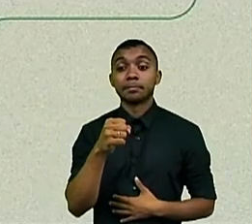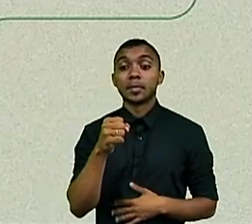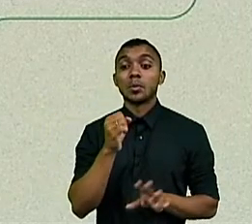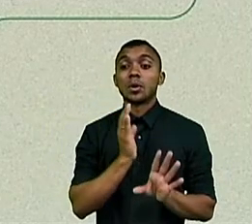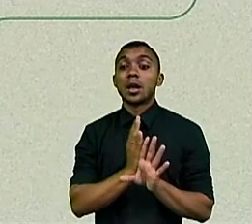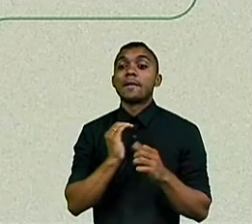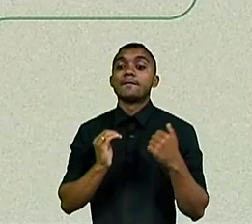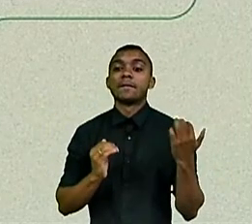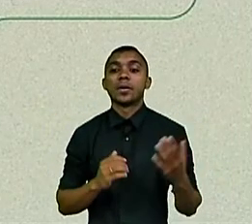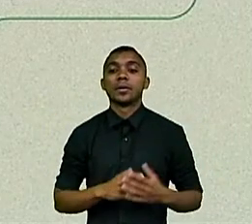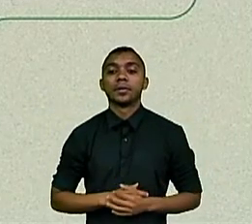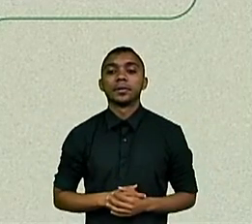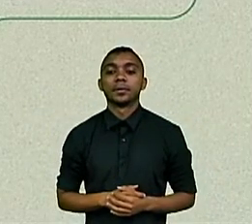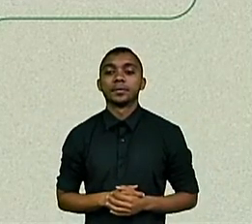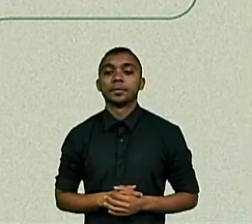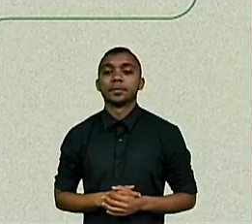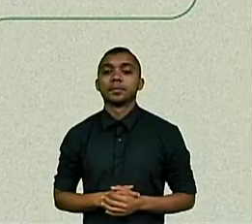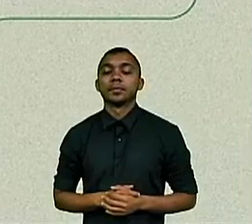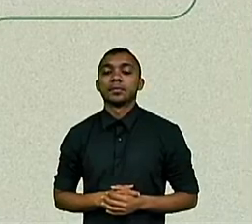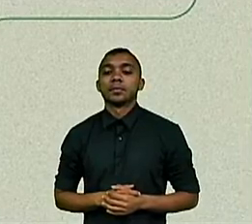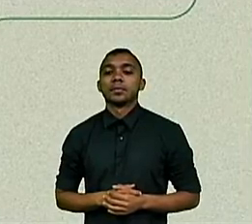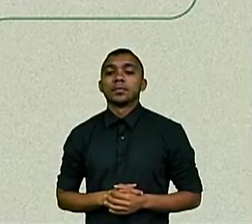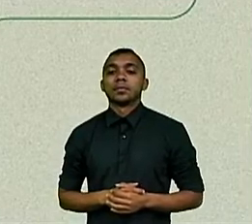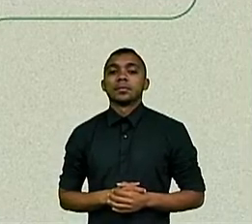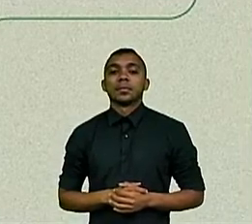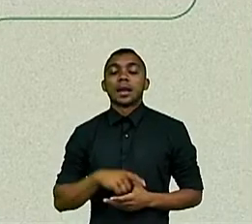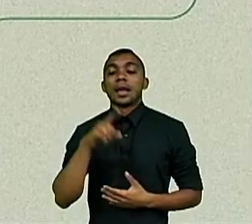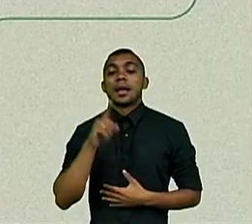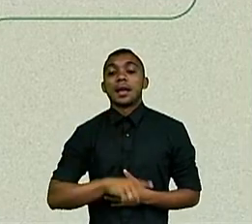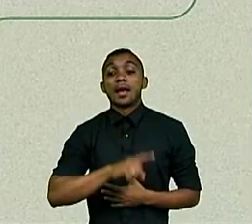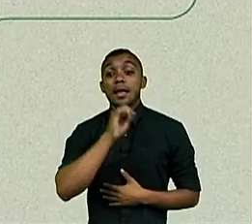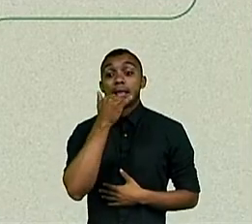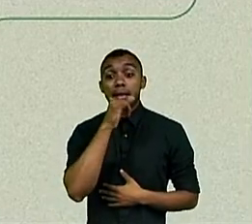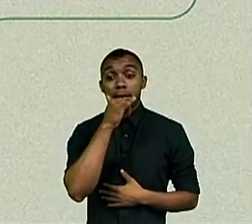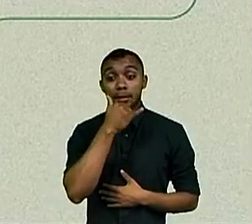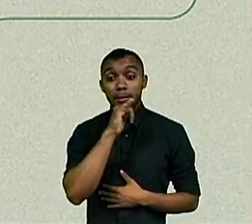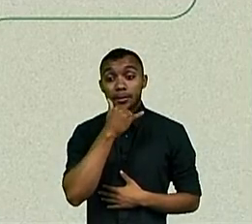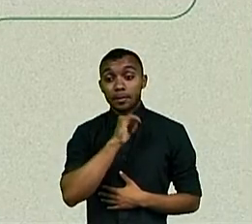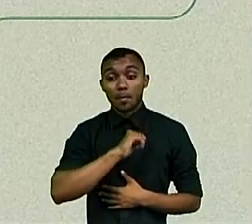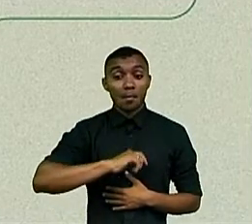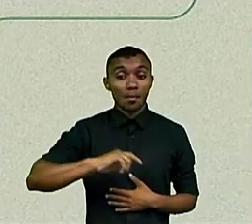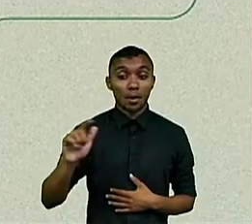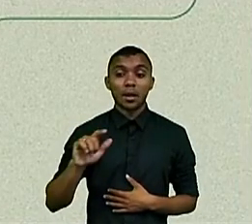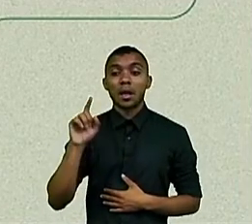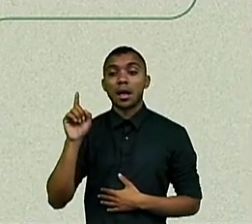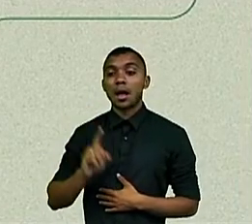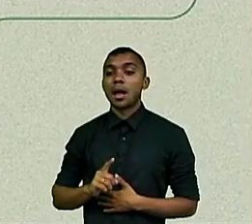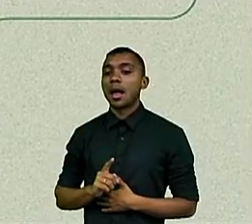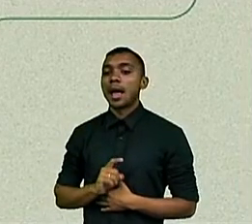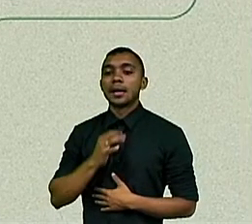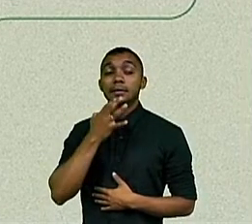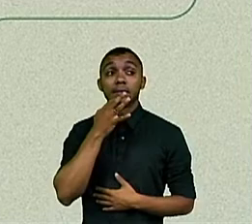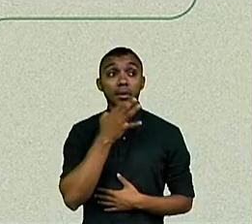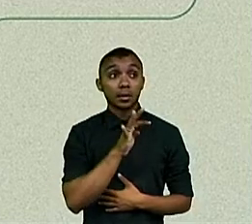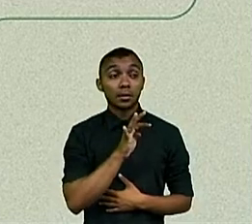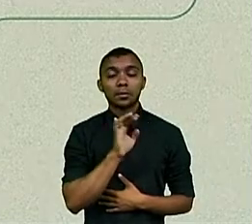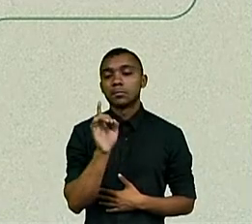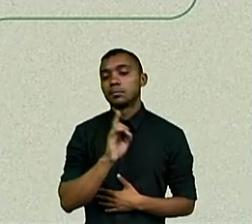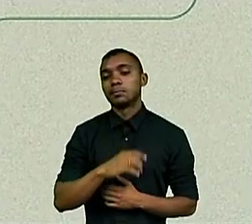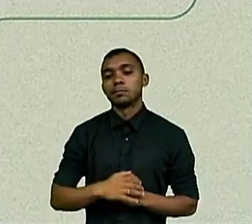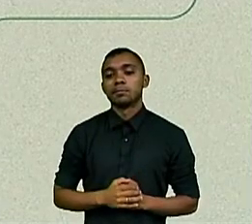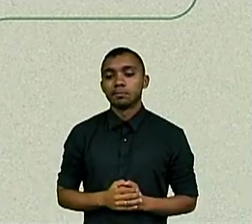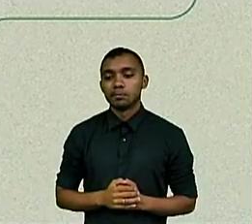está esvaziando a energia mas não é um processo natural gostei